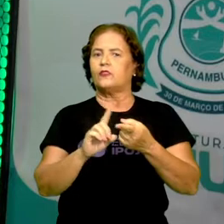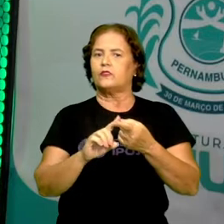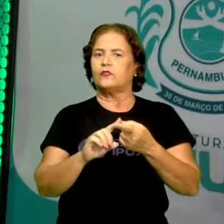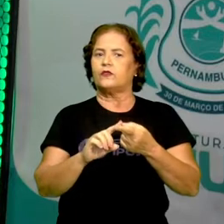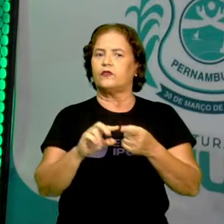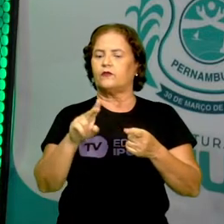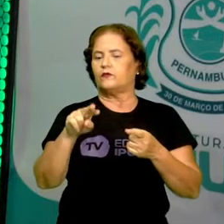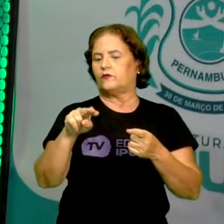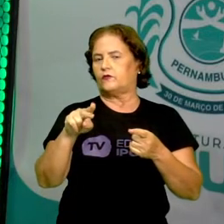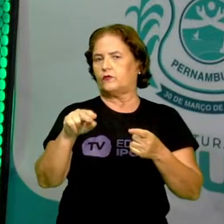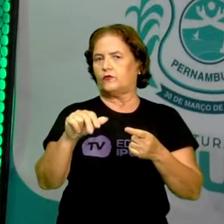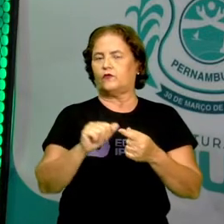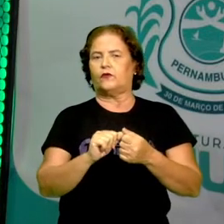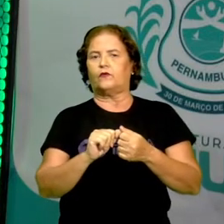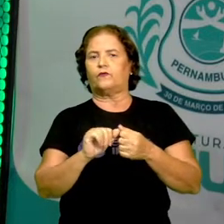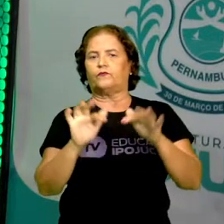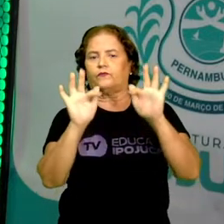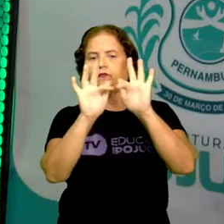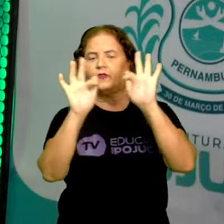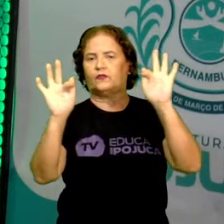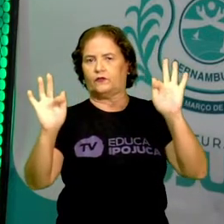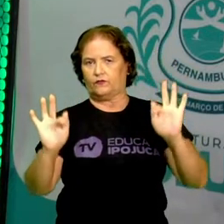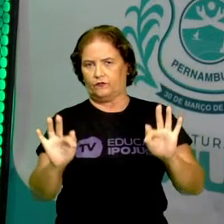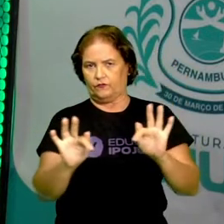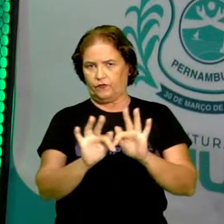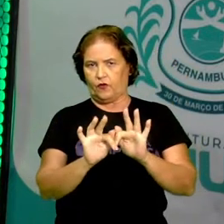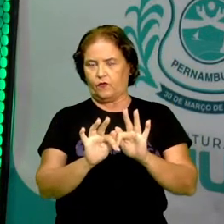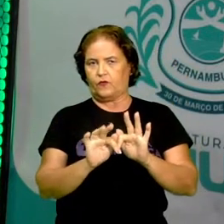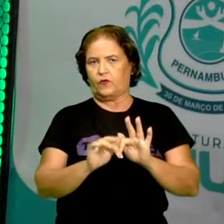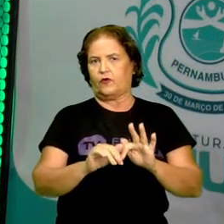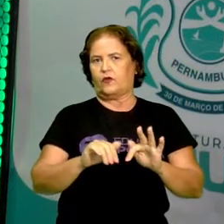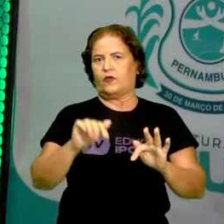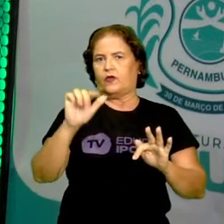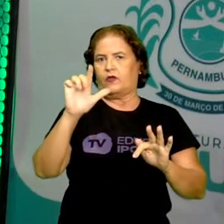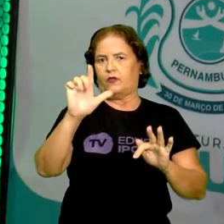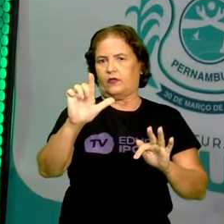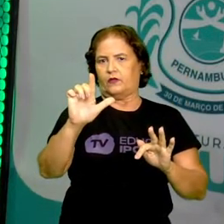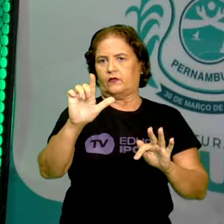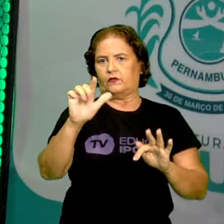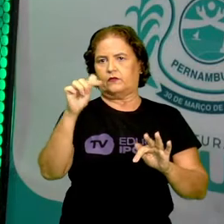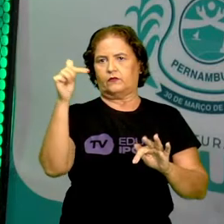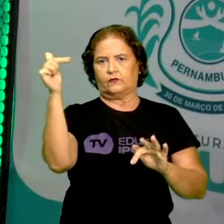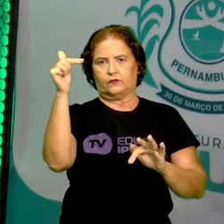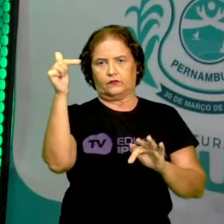medida, então a fórmula é simplesmente área igual a L ao quadrado.